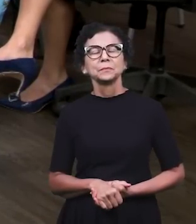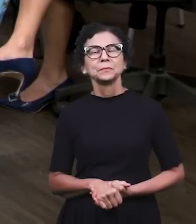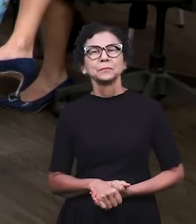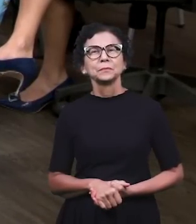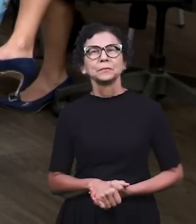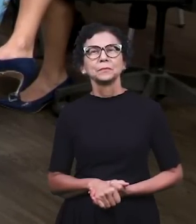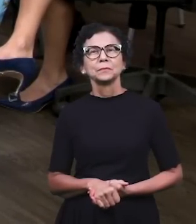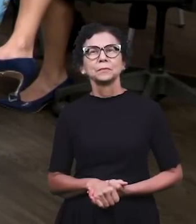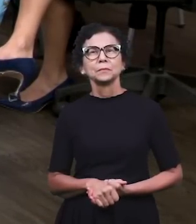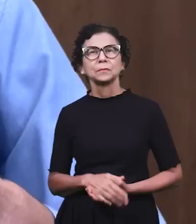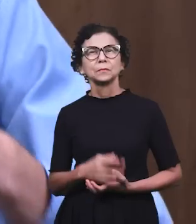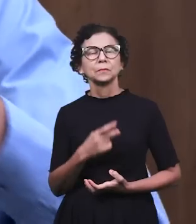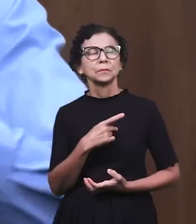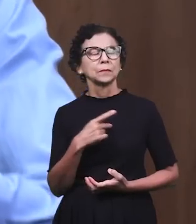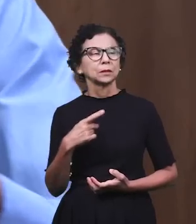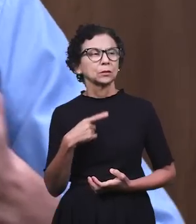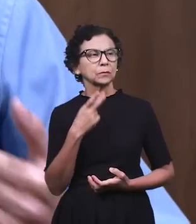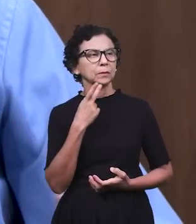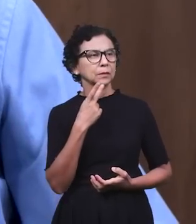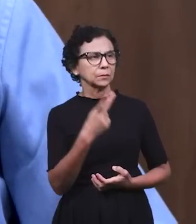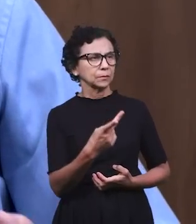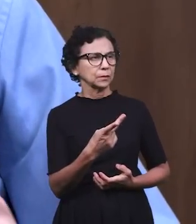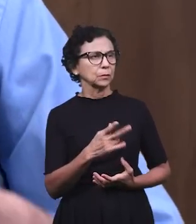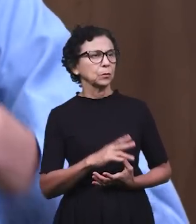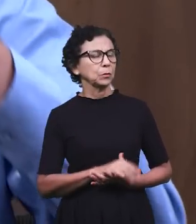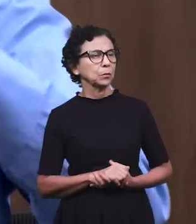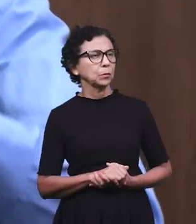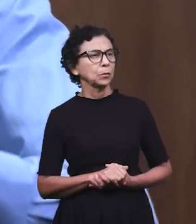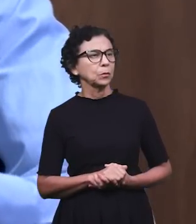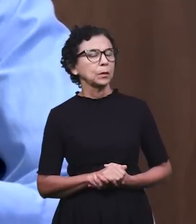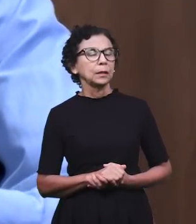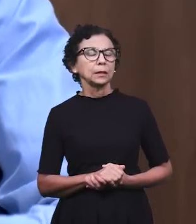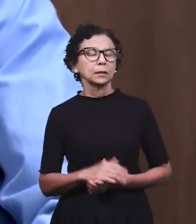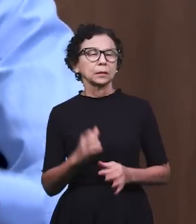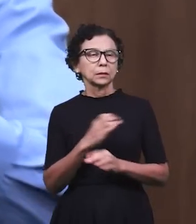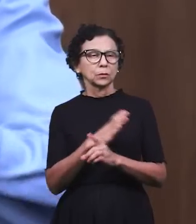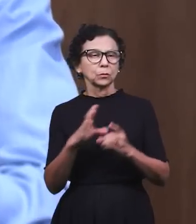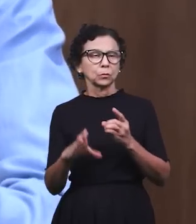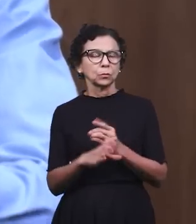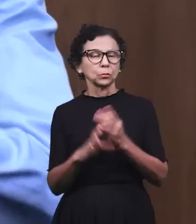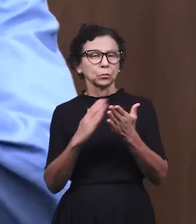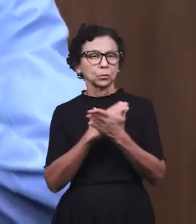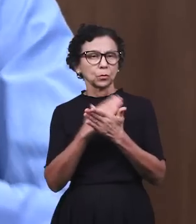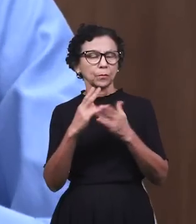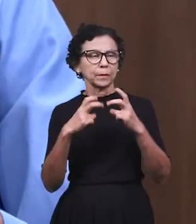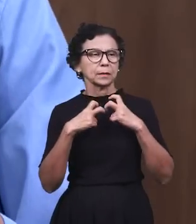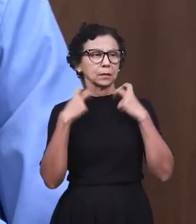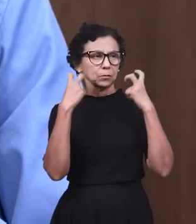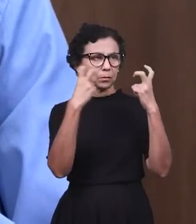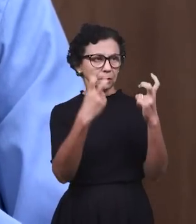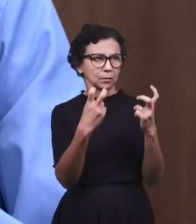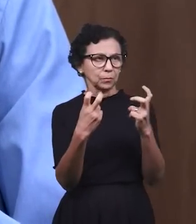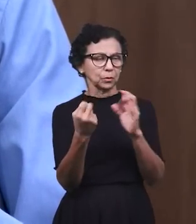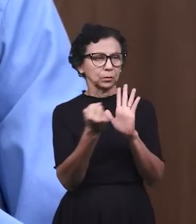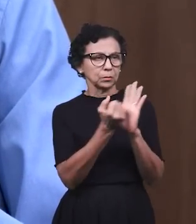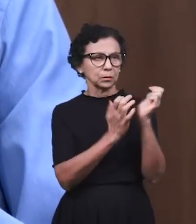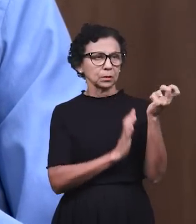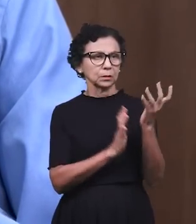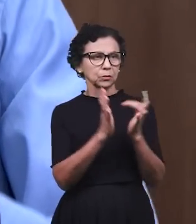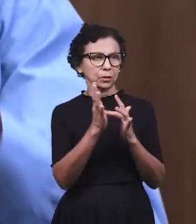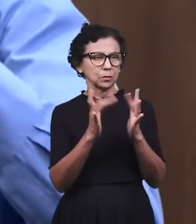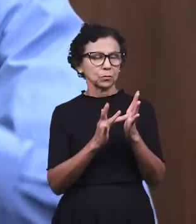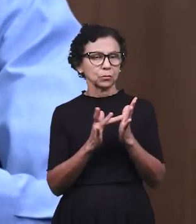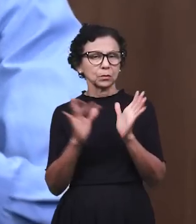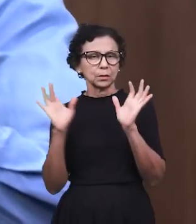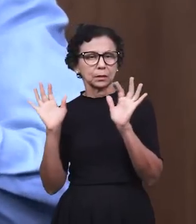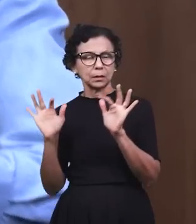pastor, você mencionou até na edição anterior que o culto inicia-se no clamor e termina-se na bênção apostólica.